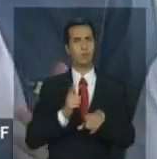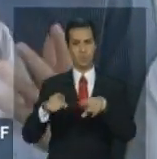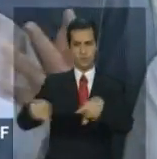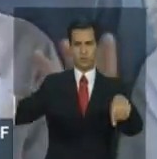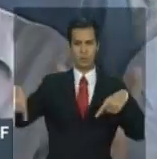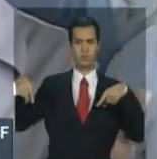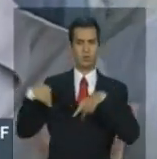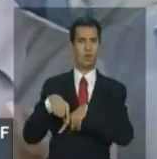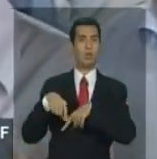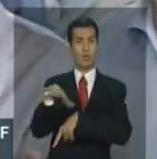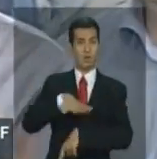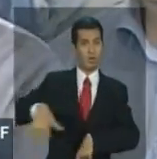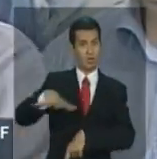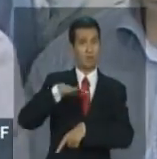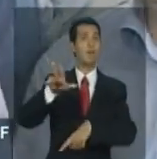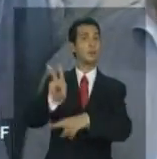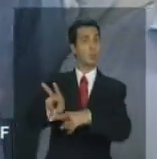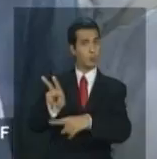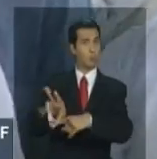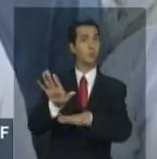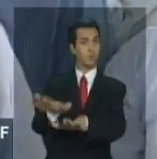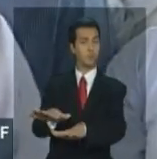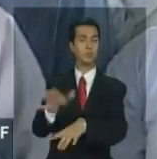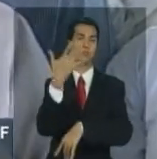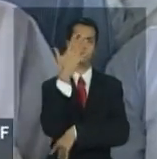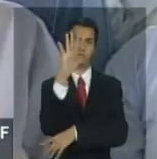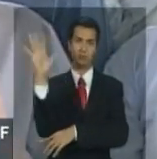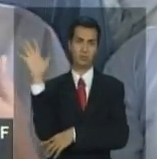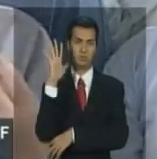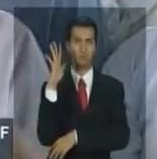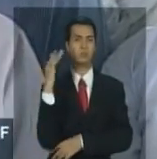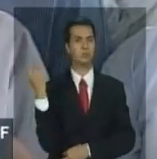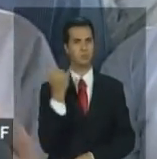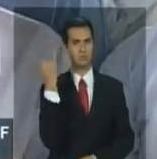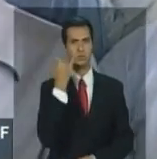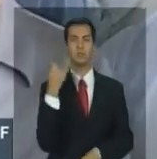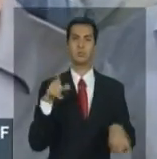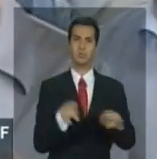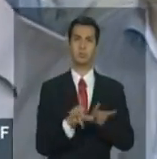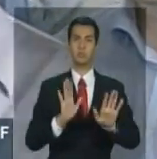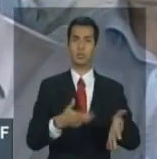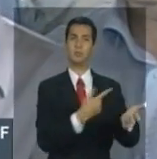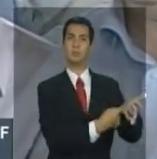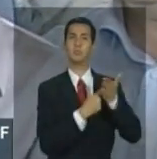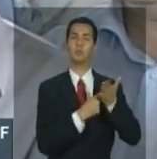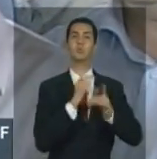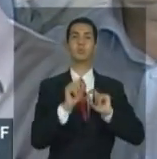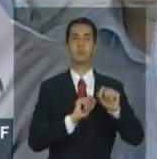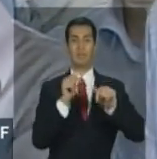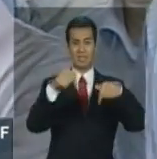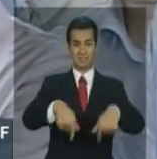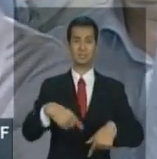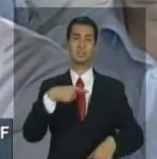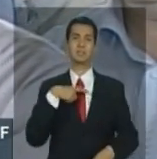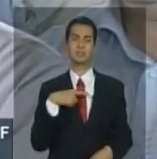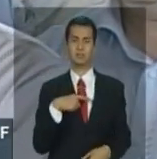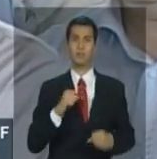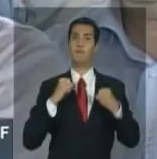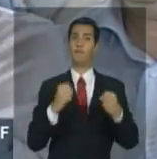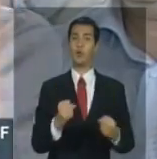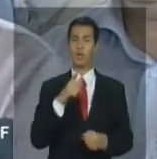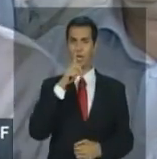preservação importantíssima. E me mostraram hoje como aqui é um lugar com um potencial